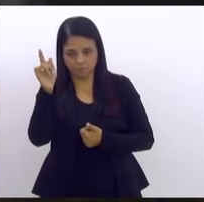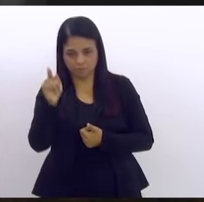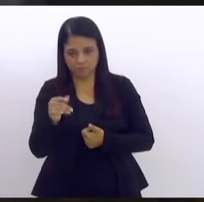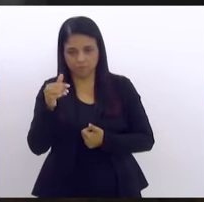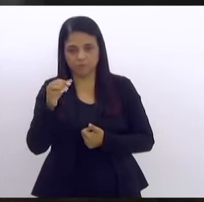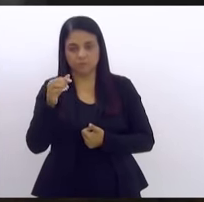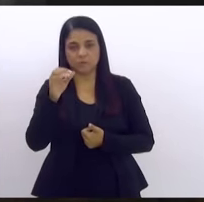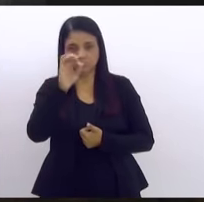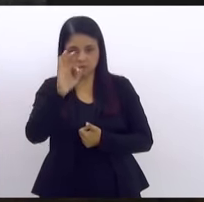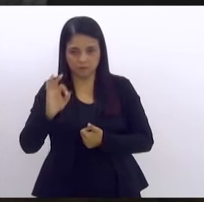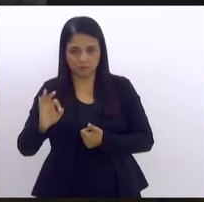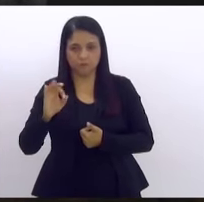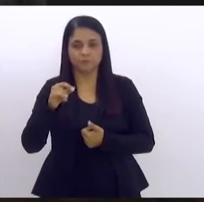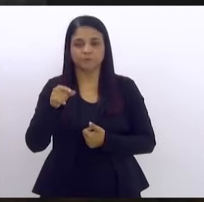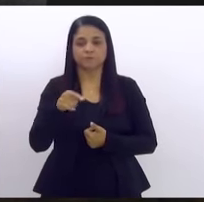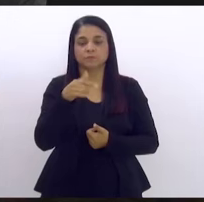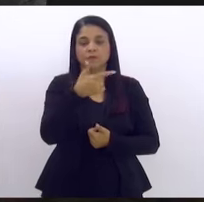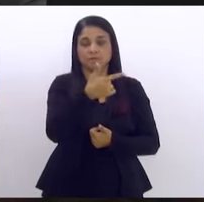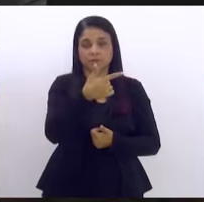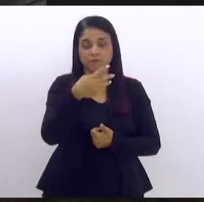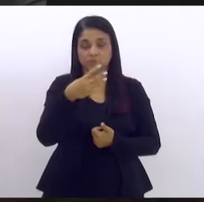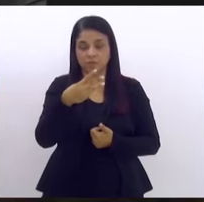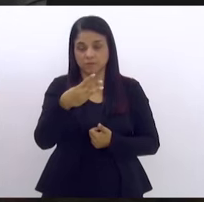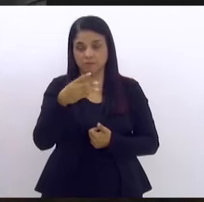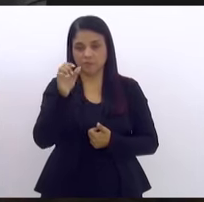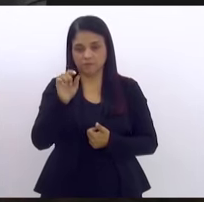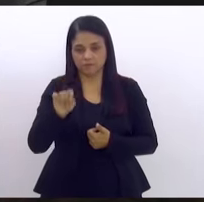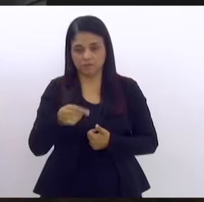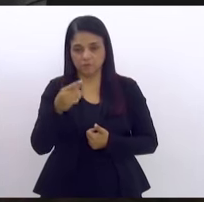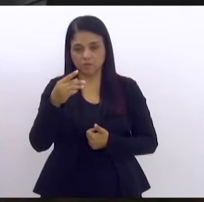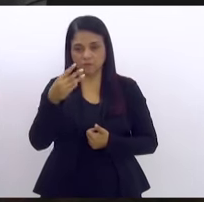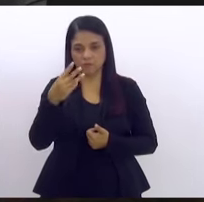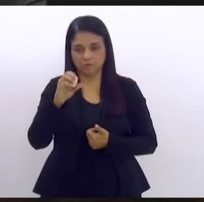23,04%, pela rejeição a 96 emendas, perfazendo